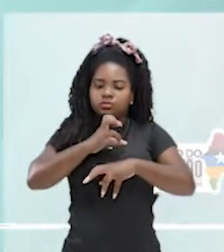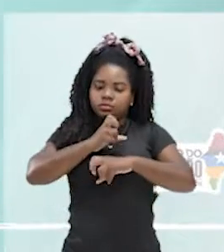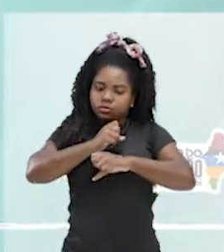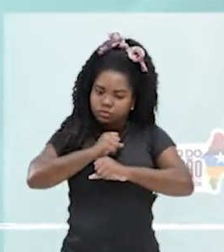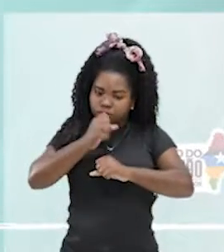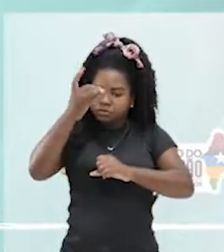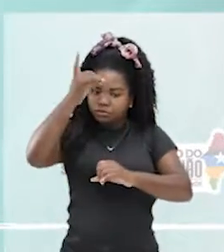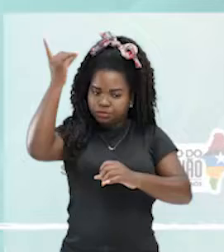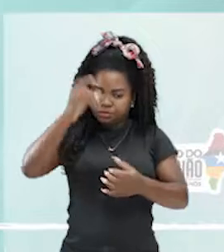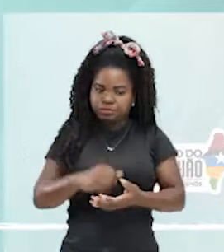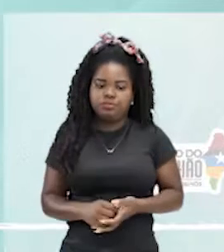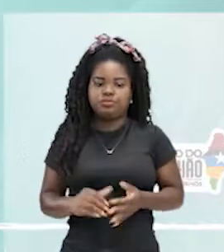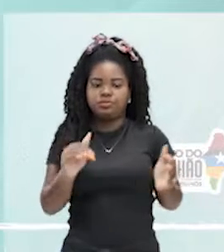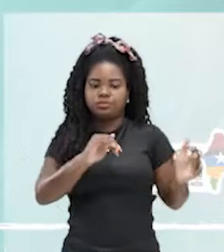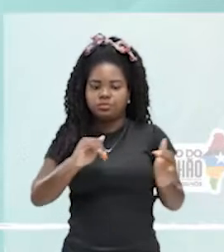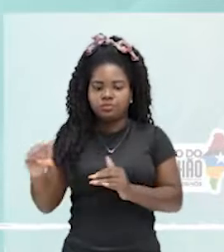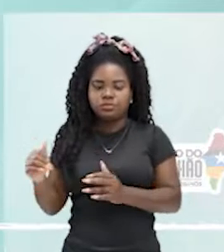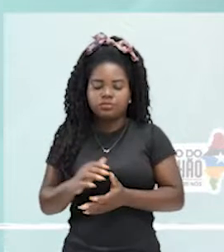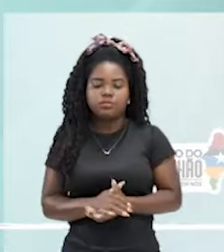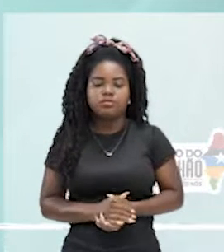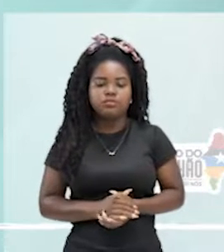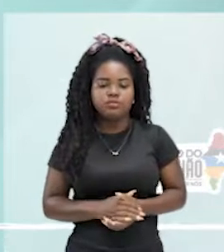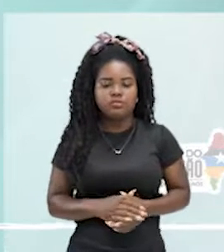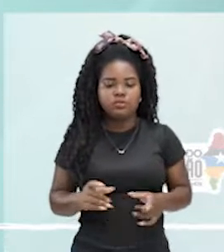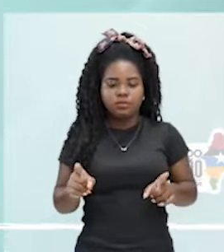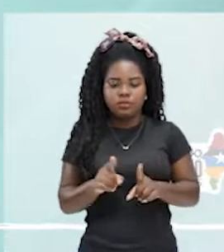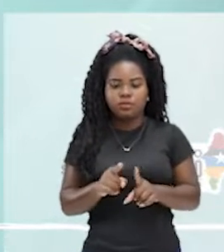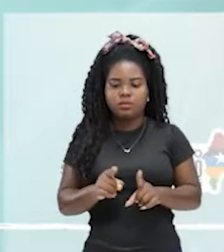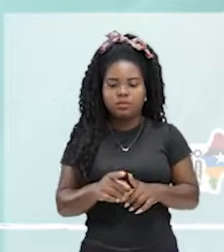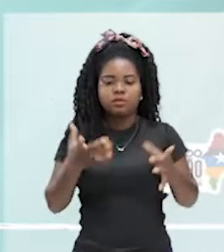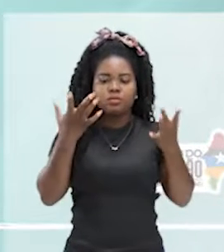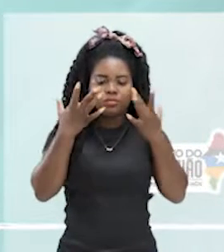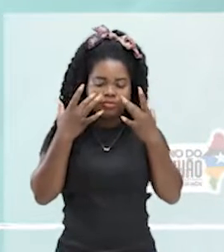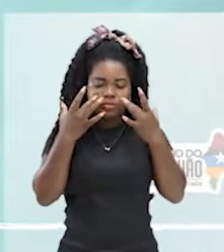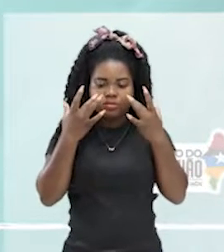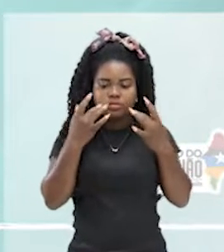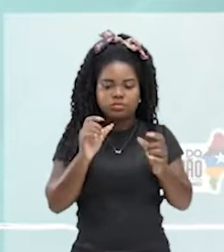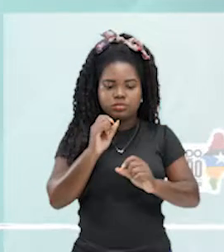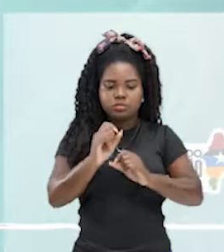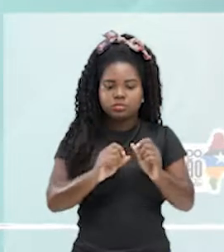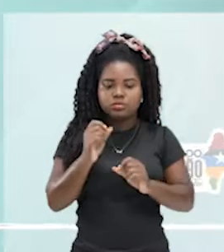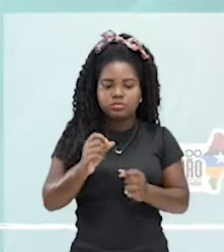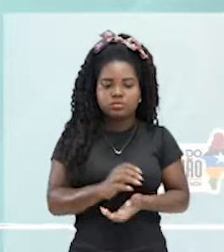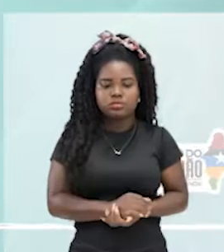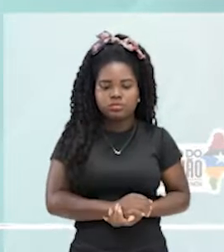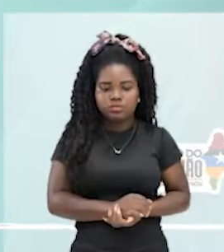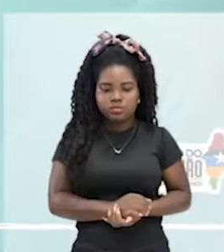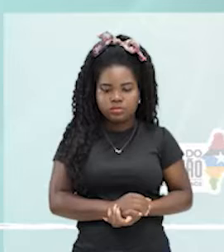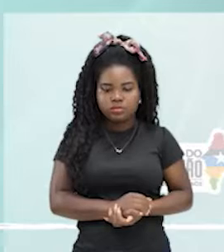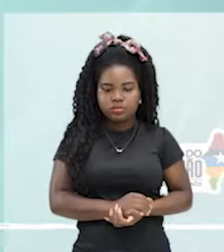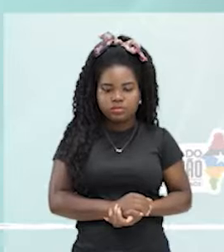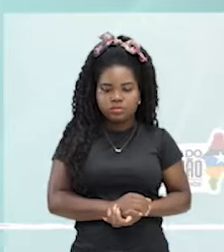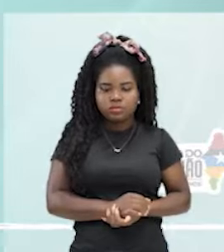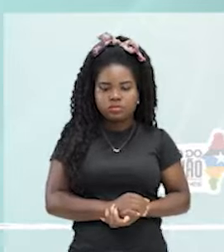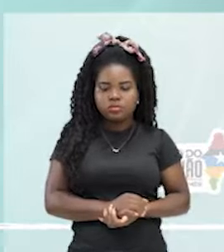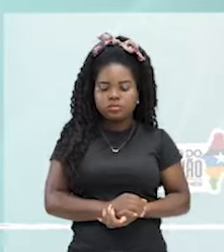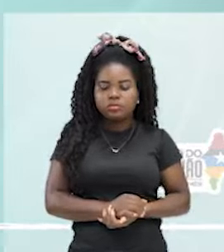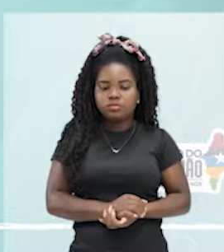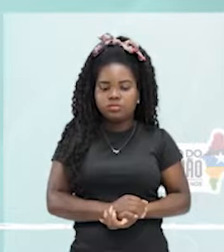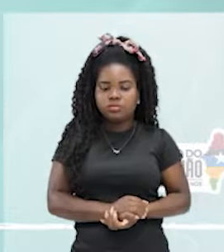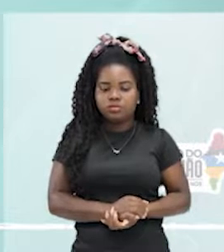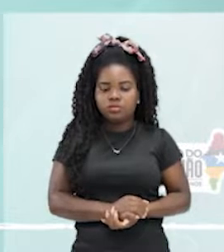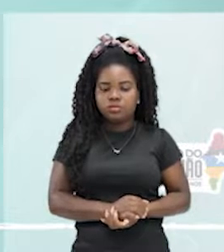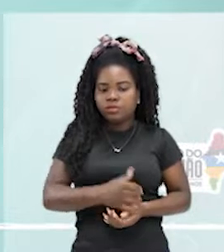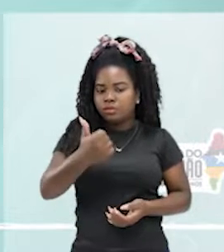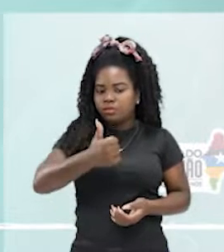um novo nível de autoavaliação do artista, do ator, na própria psique humana. Então, ele decide a seguinte